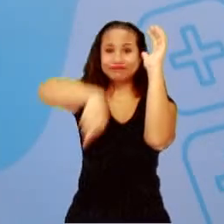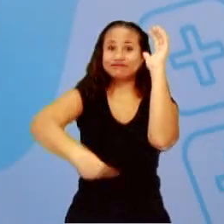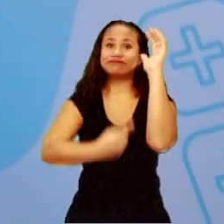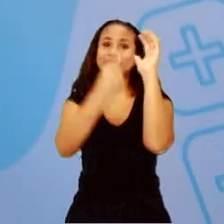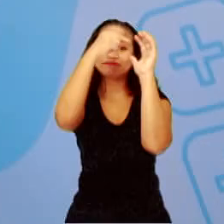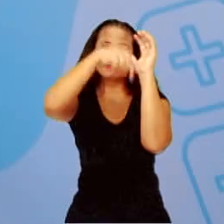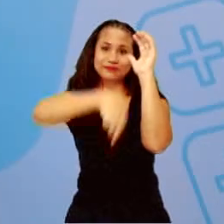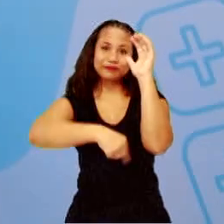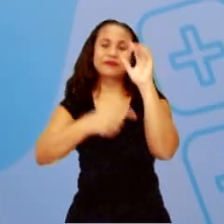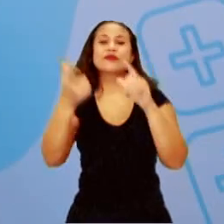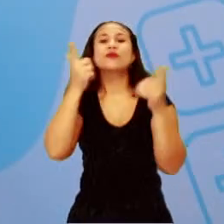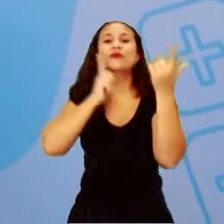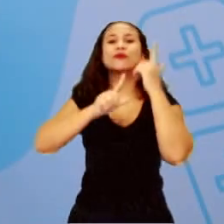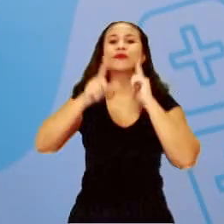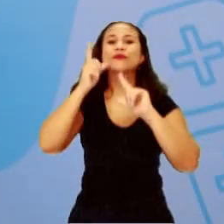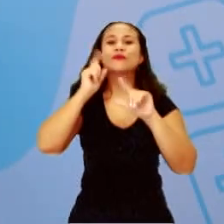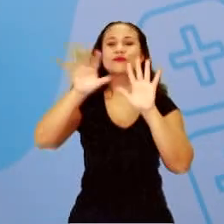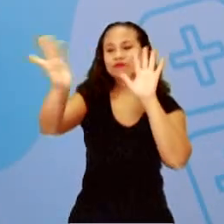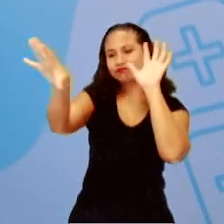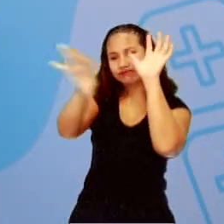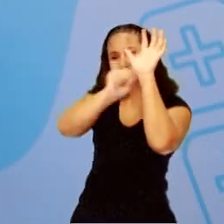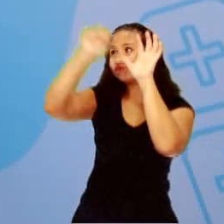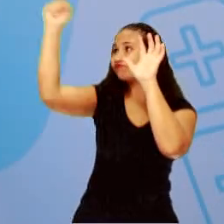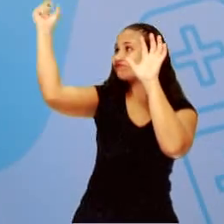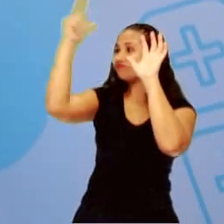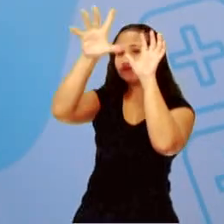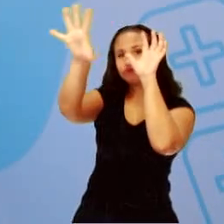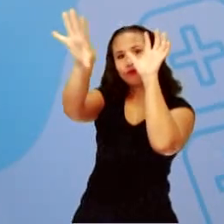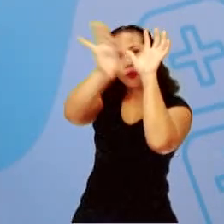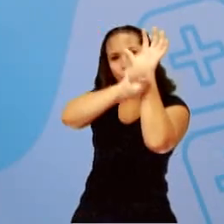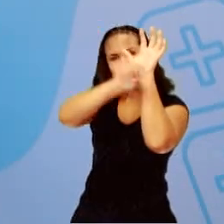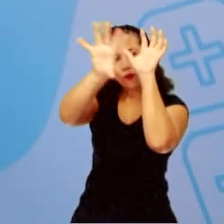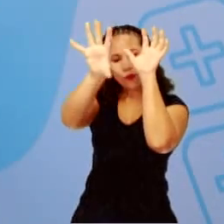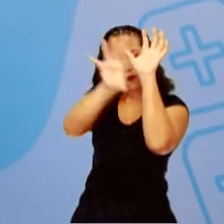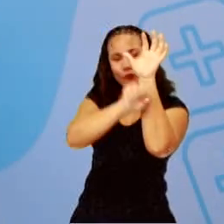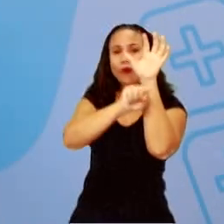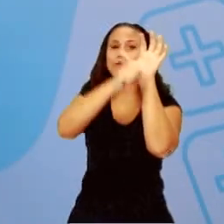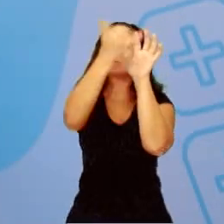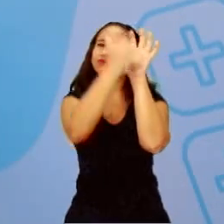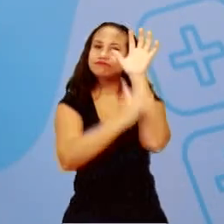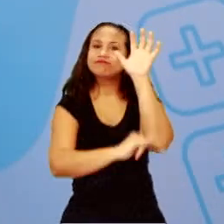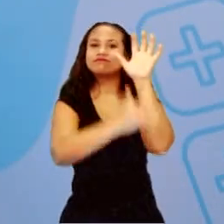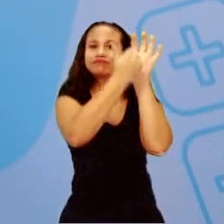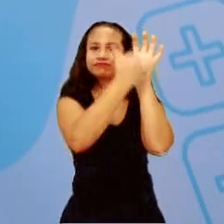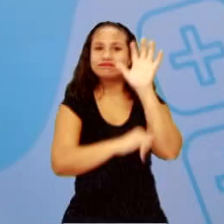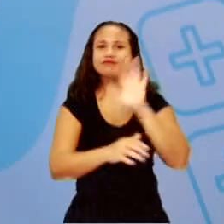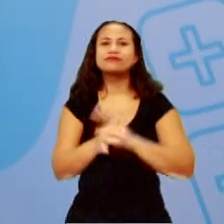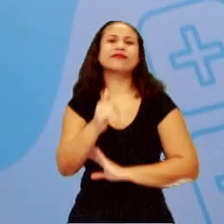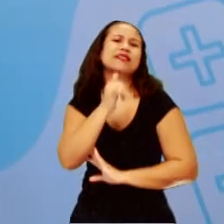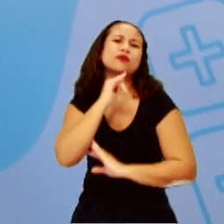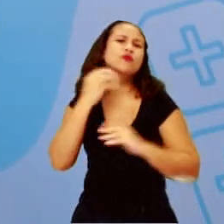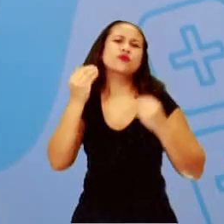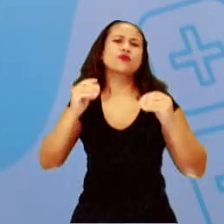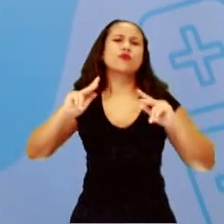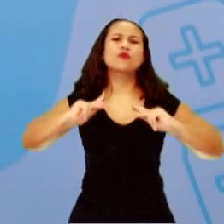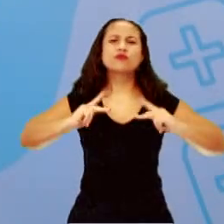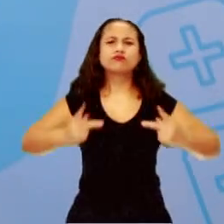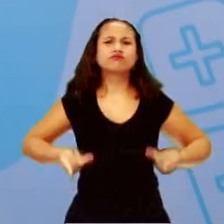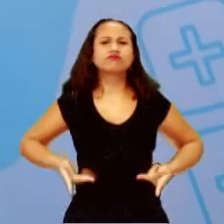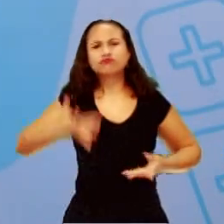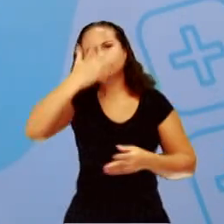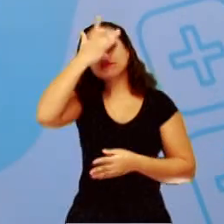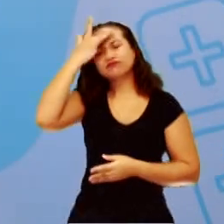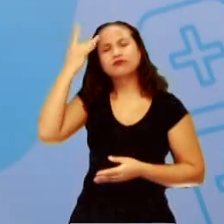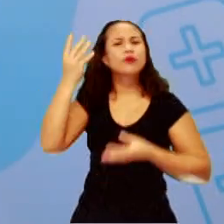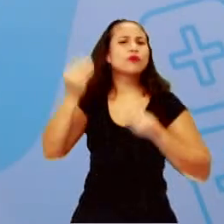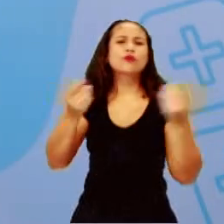fotossíntese. Eles conseguem obter energia através da luz solar, não é? E os seres humanos? Como é que os seres